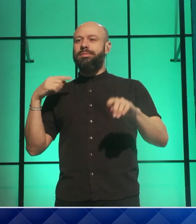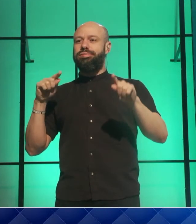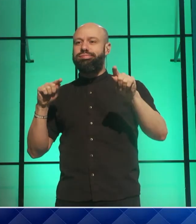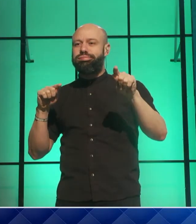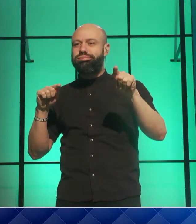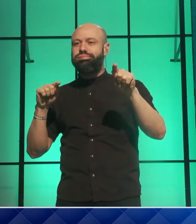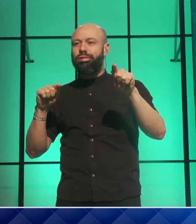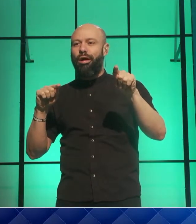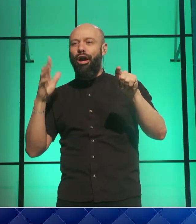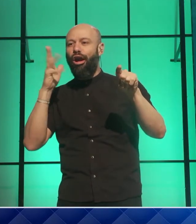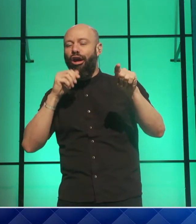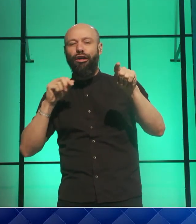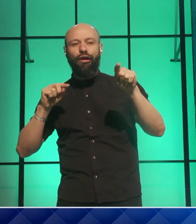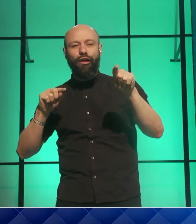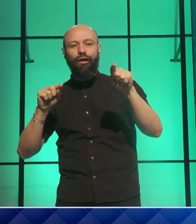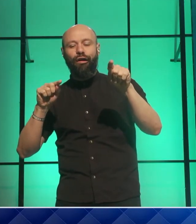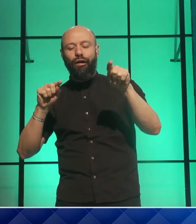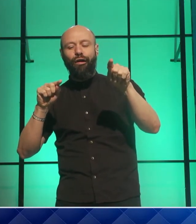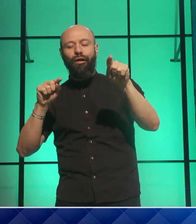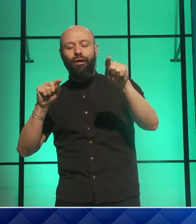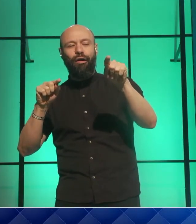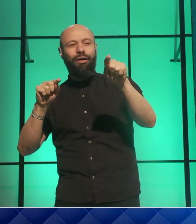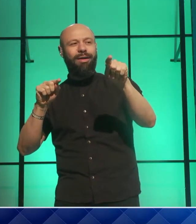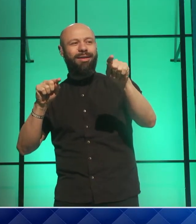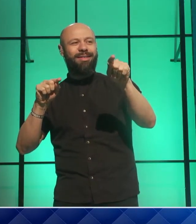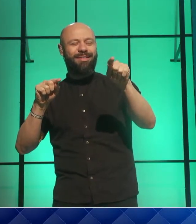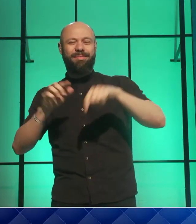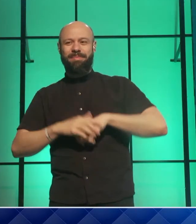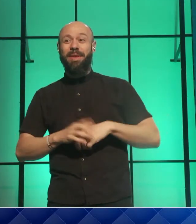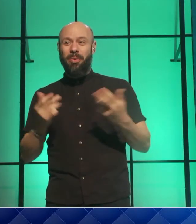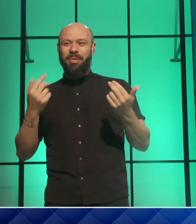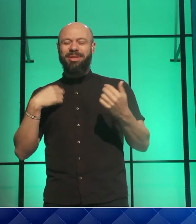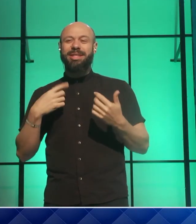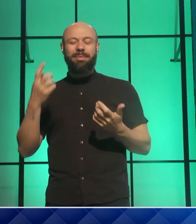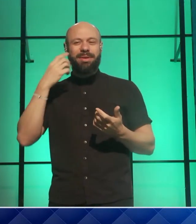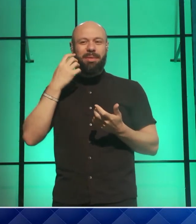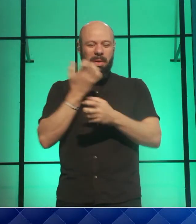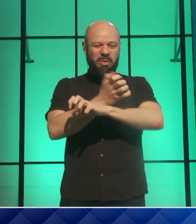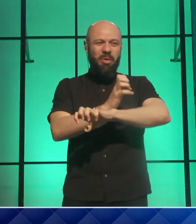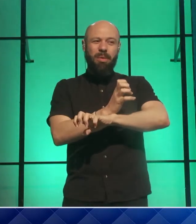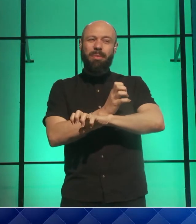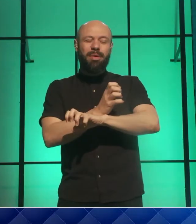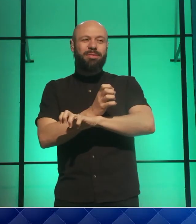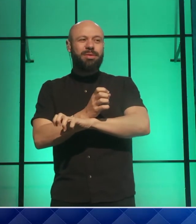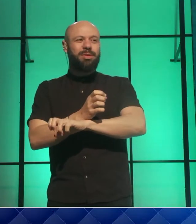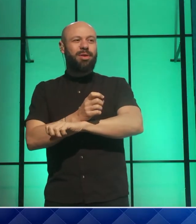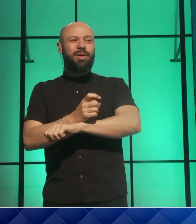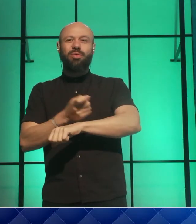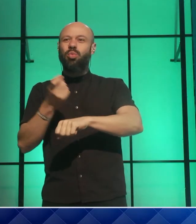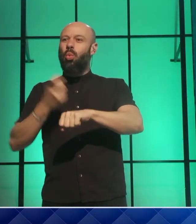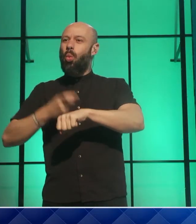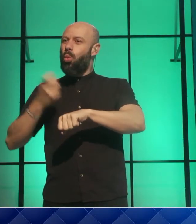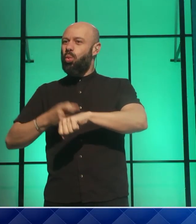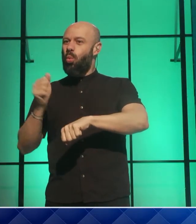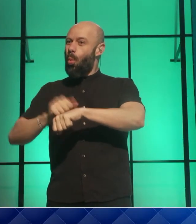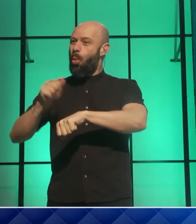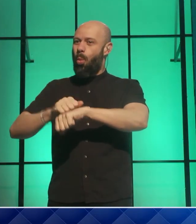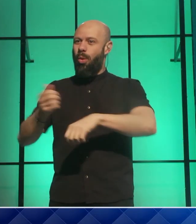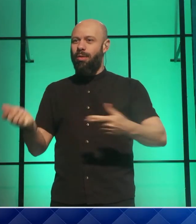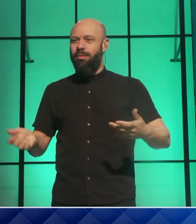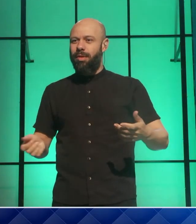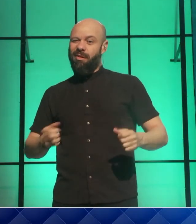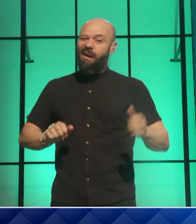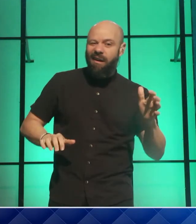como uma fumaça. Meus ossos já estão tudo endurecidos. Eu já estou todo